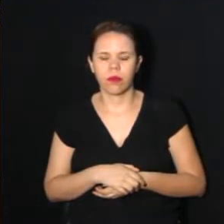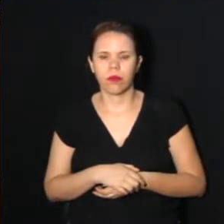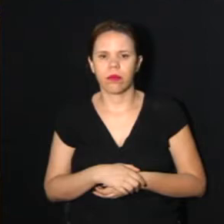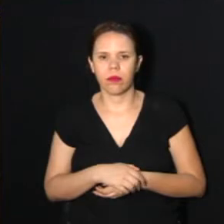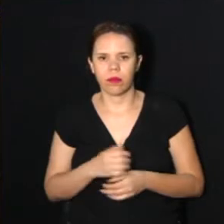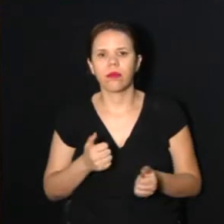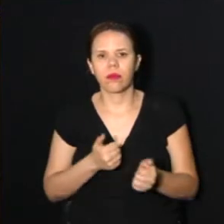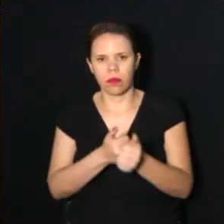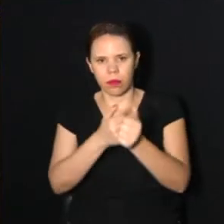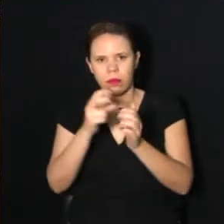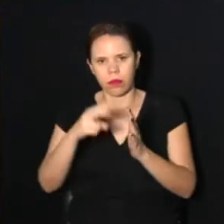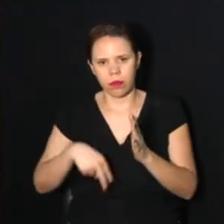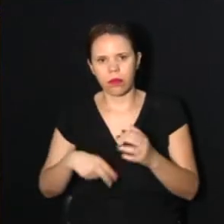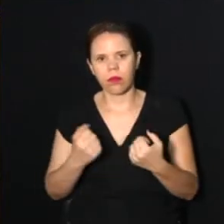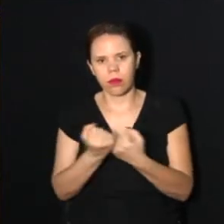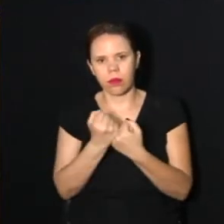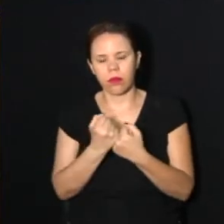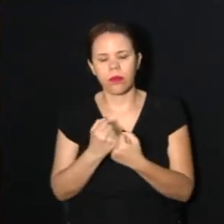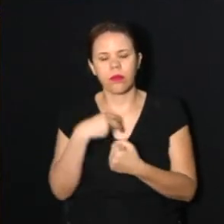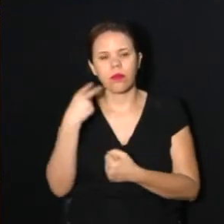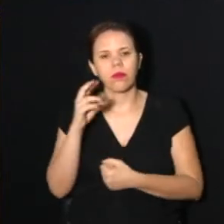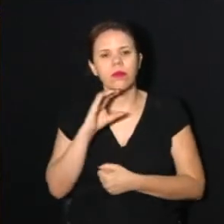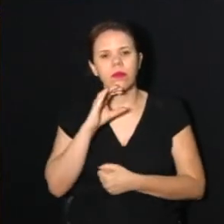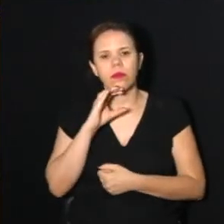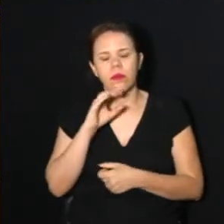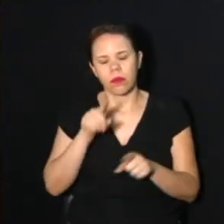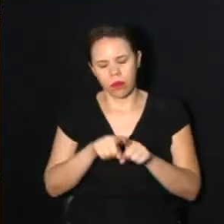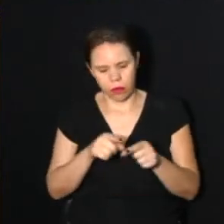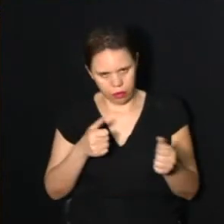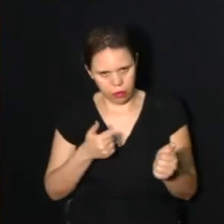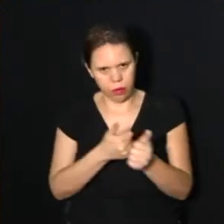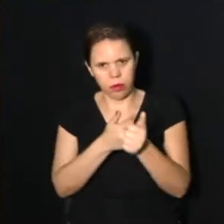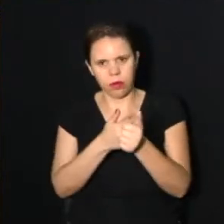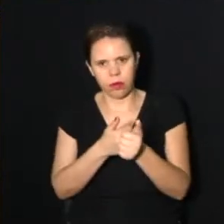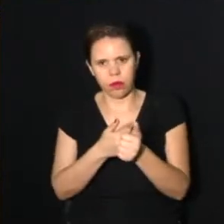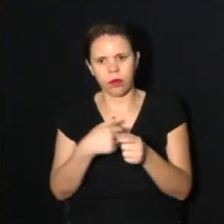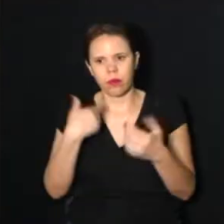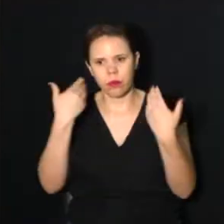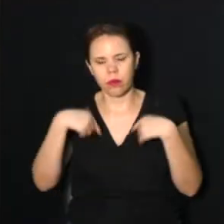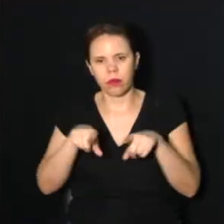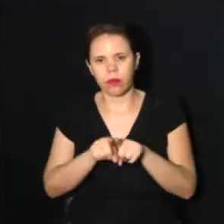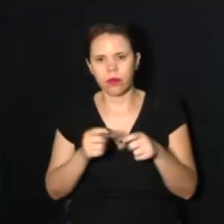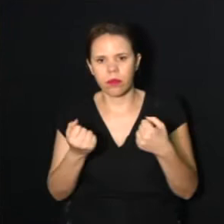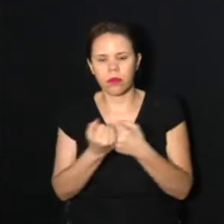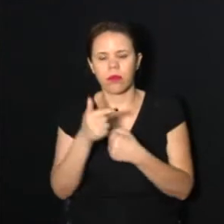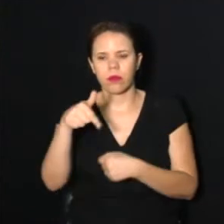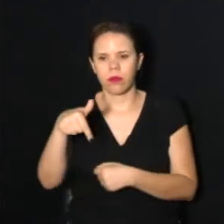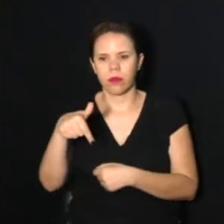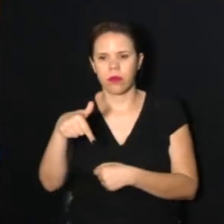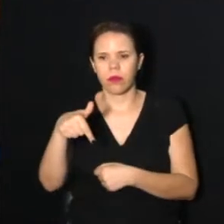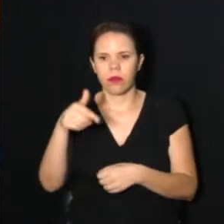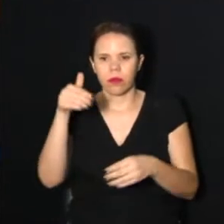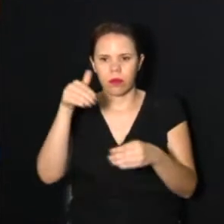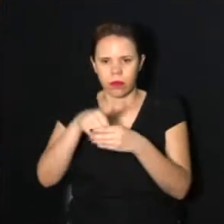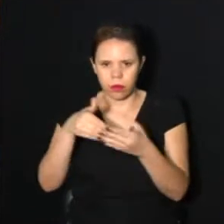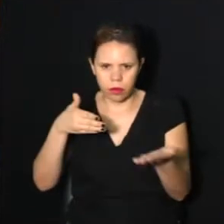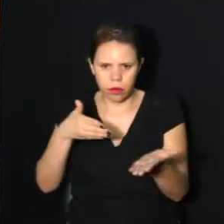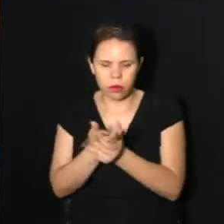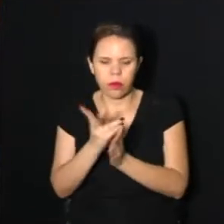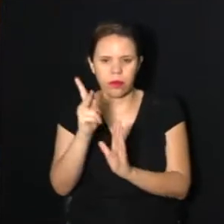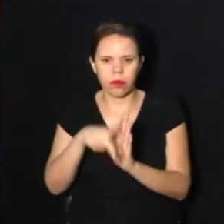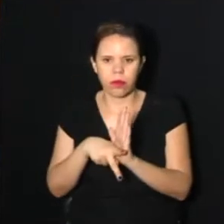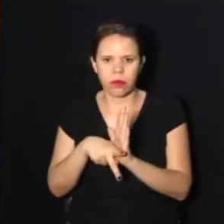Acompanho, senhor presidente. Vereador Carlão do PT. Eu acompanho o relator, senhor presidente. Na qualidade de membro, também voto favorável. Com 7 votos favoráveis, o projeto está